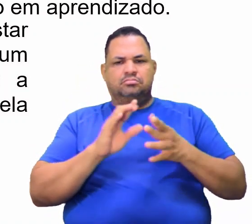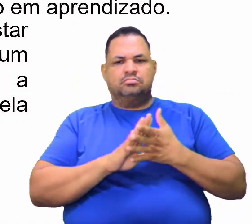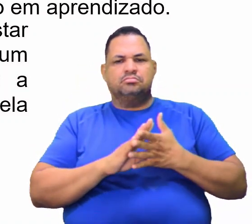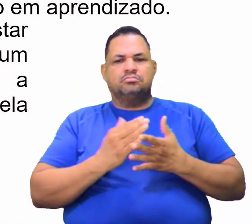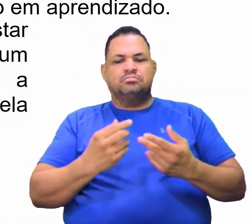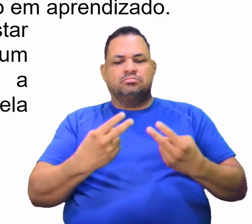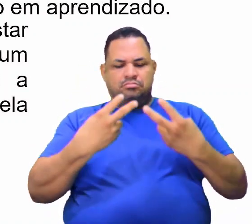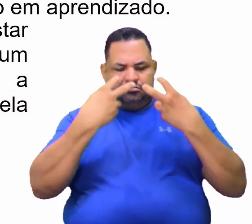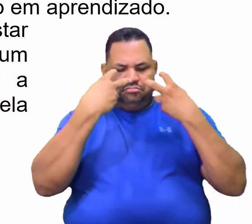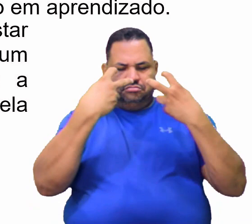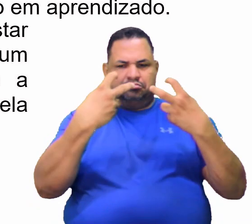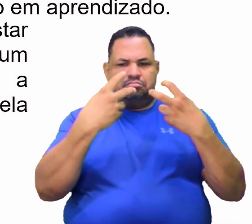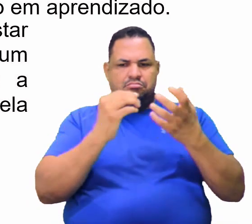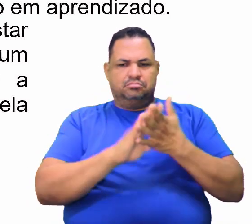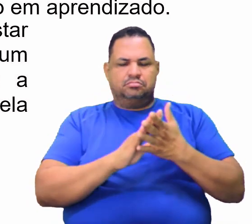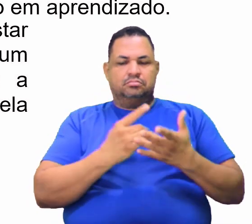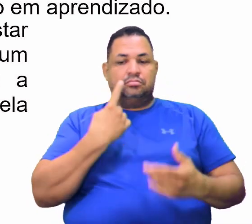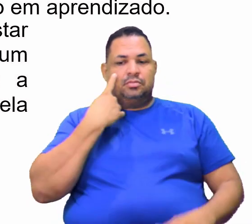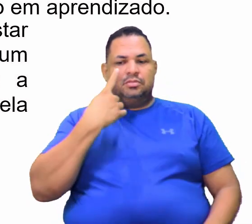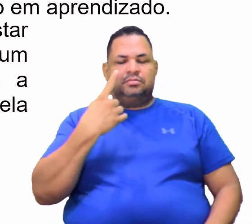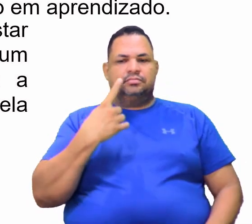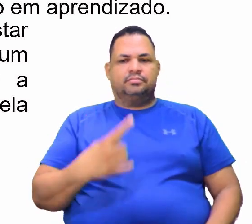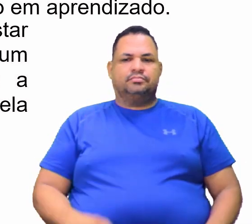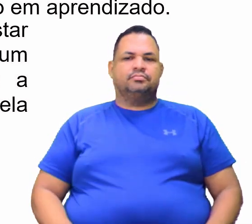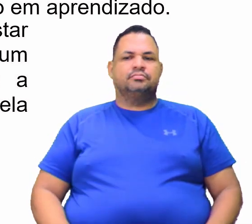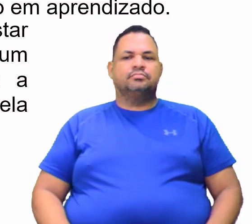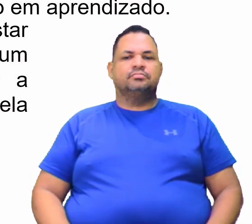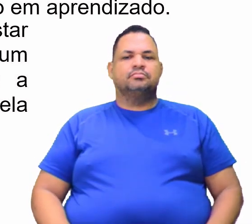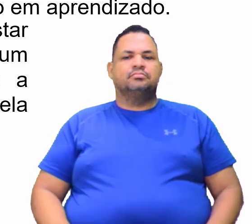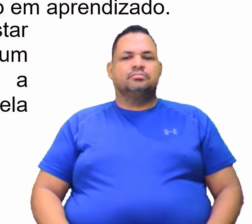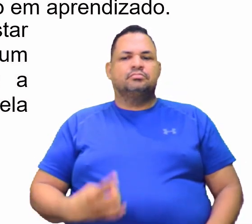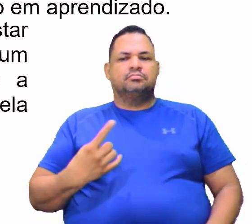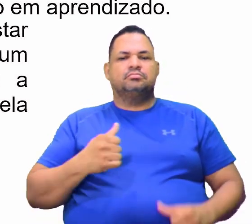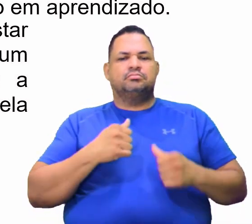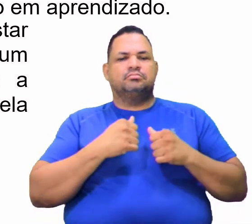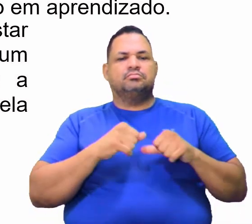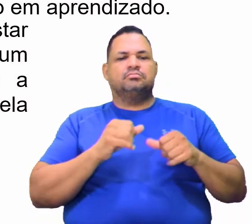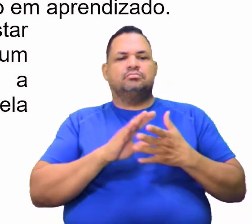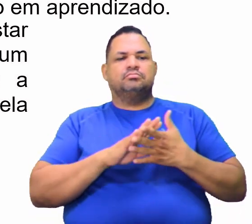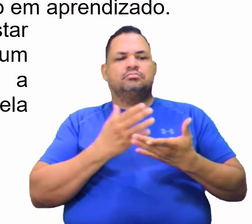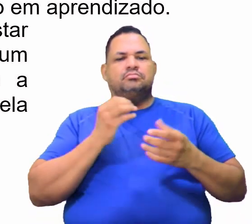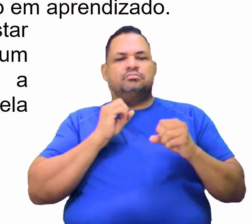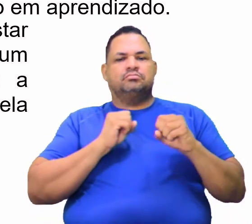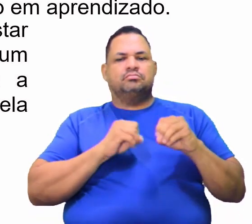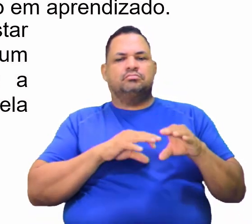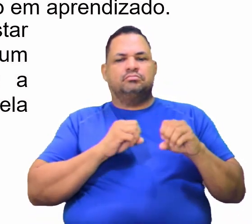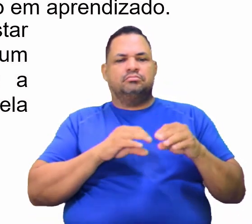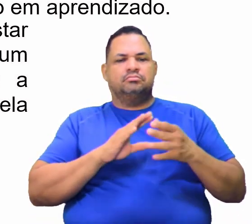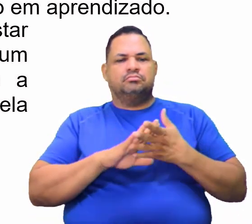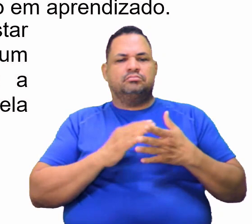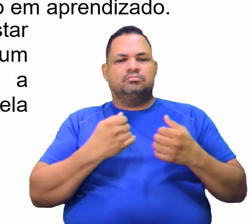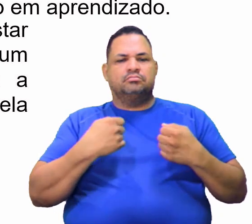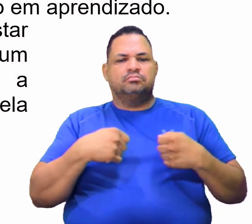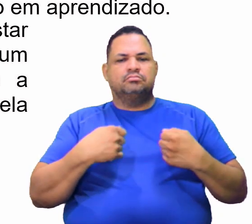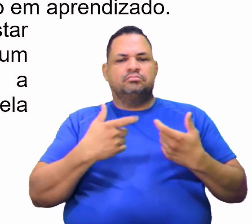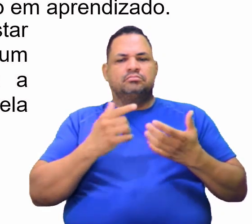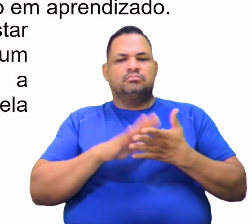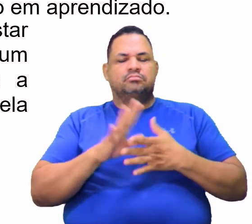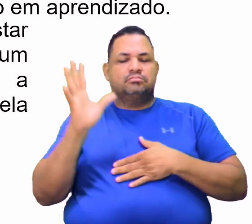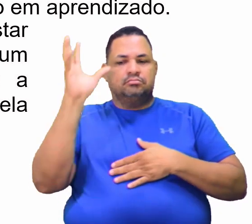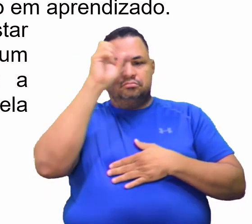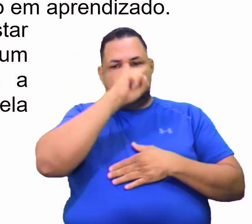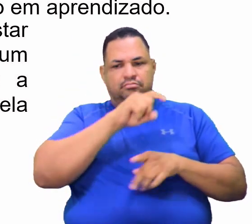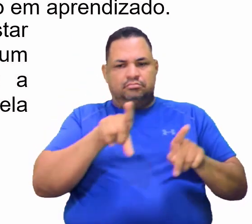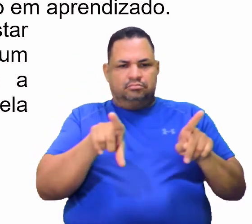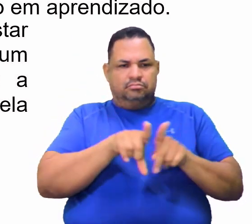se olhe também com os olhos delas. Não fique ensinando sempre. Você pode aprender